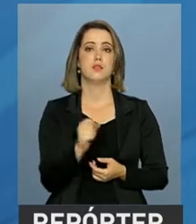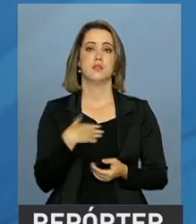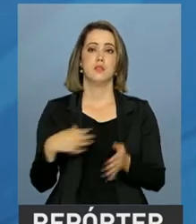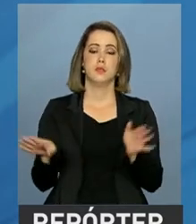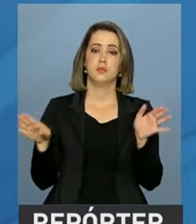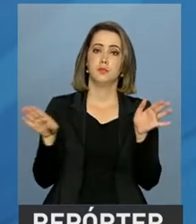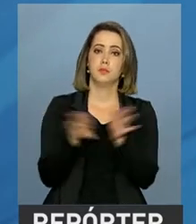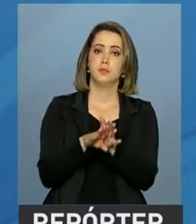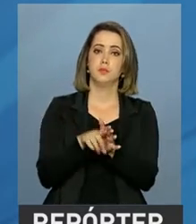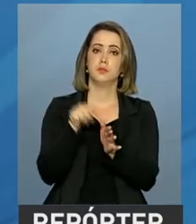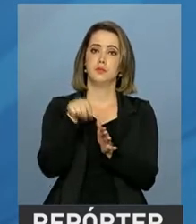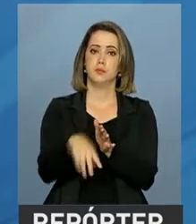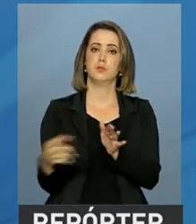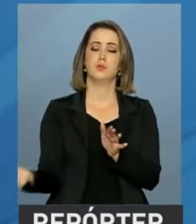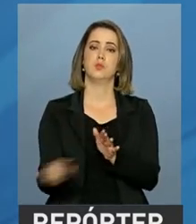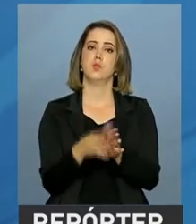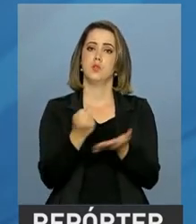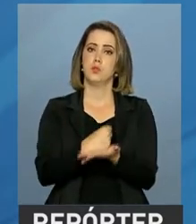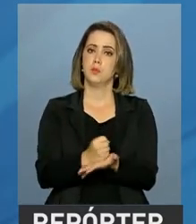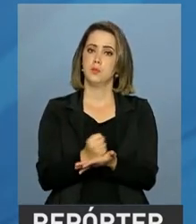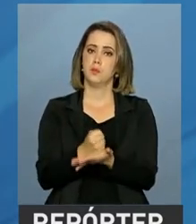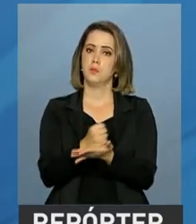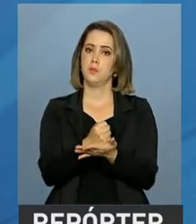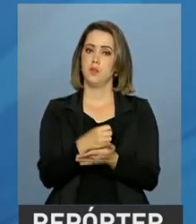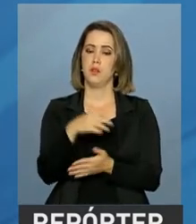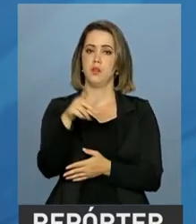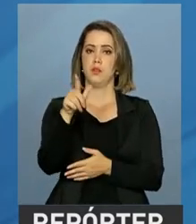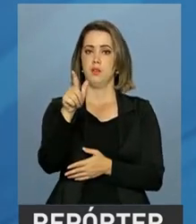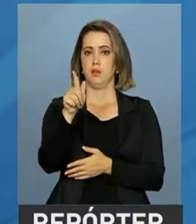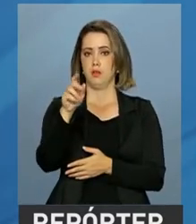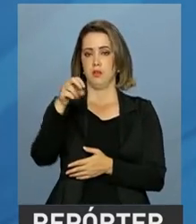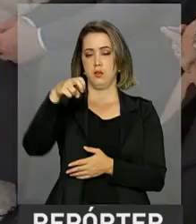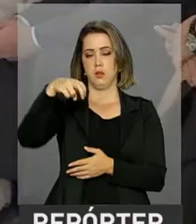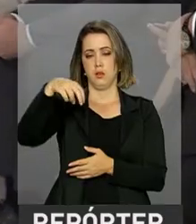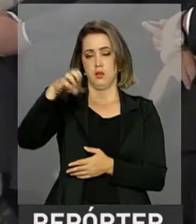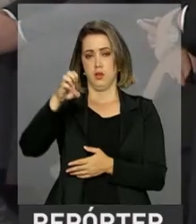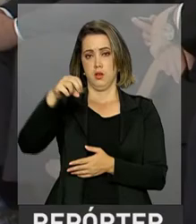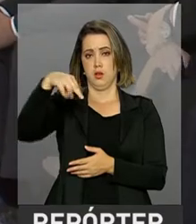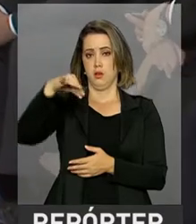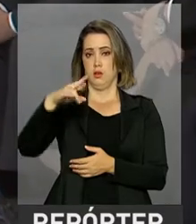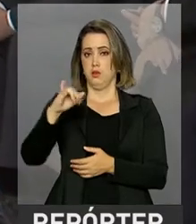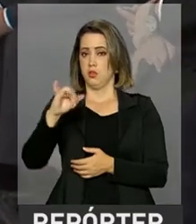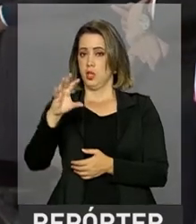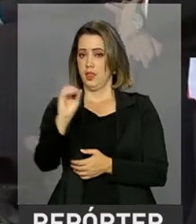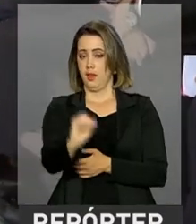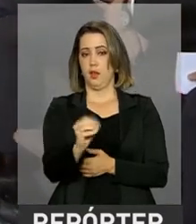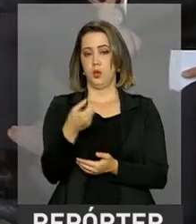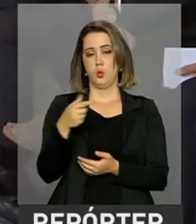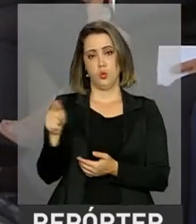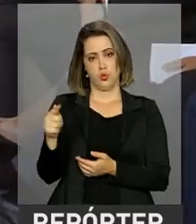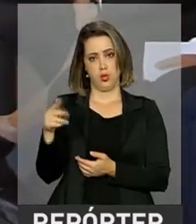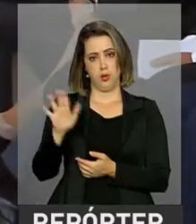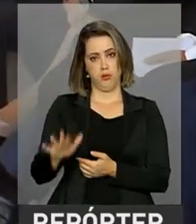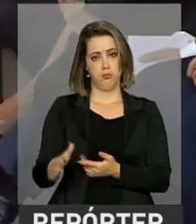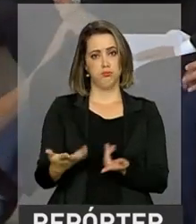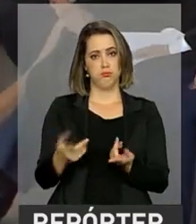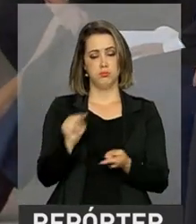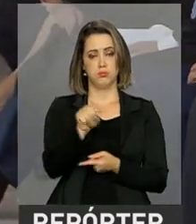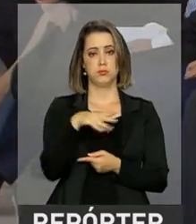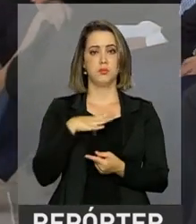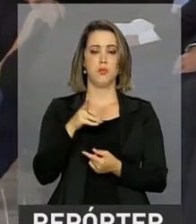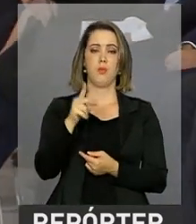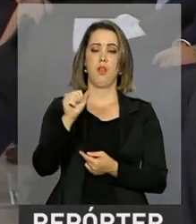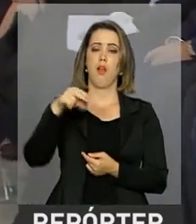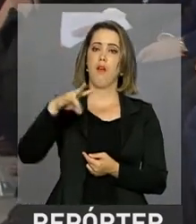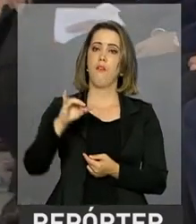chegada de novos medicamentos genéricos ao mercado com a nova regra anvisa dará um parecer sobre a